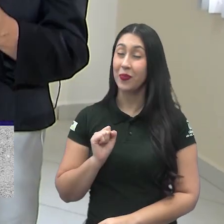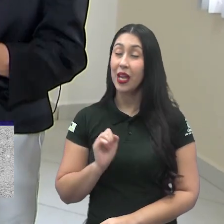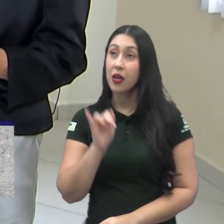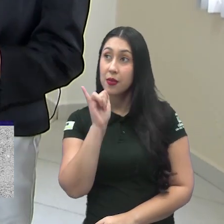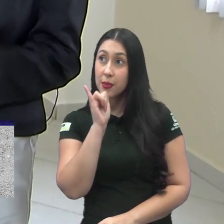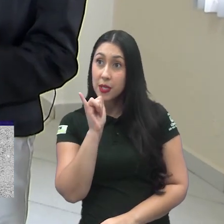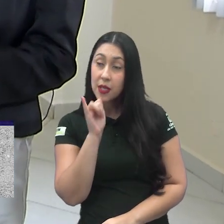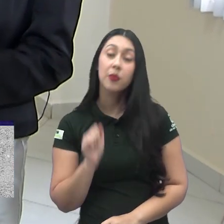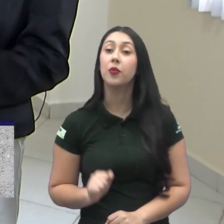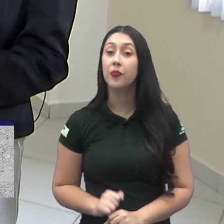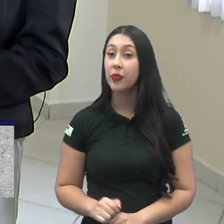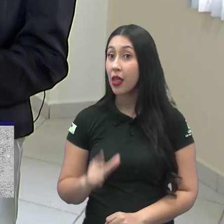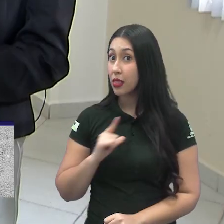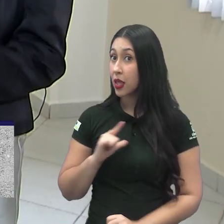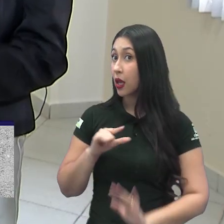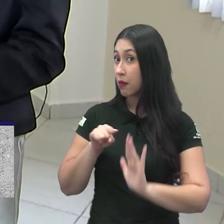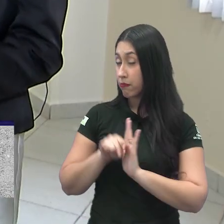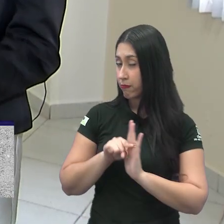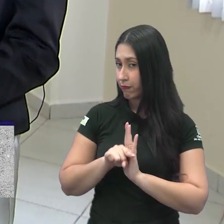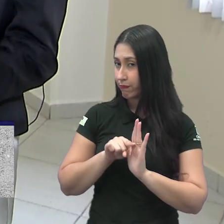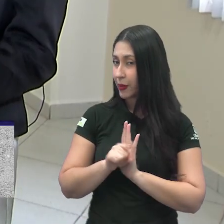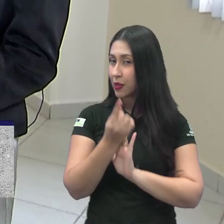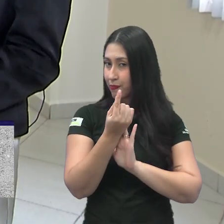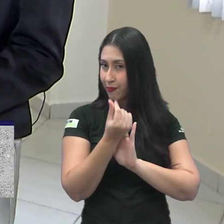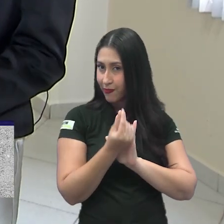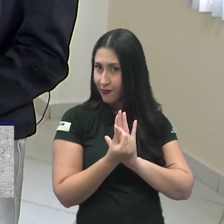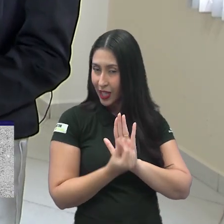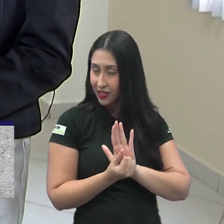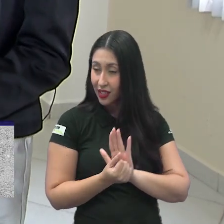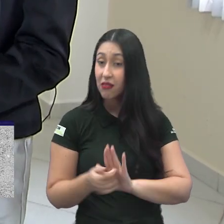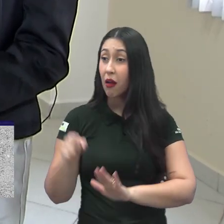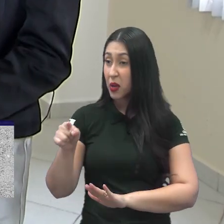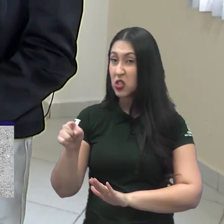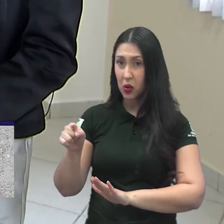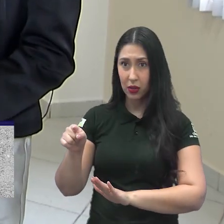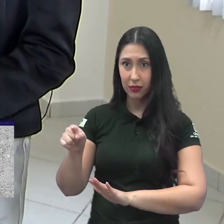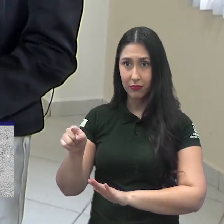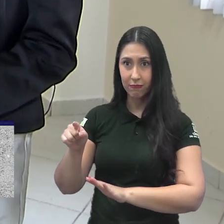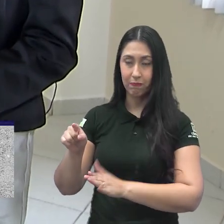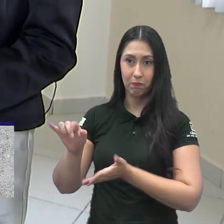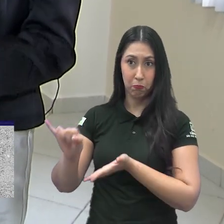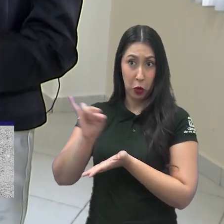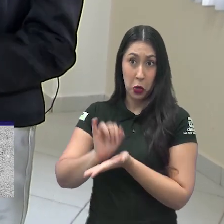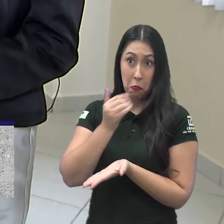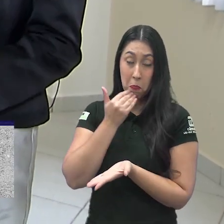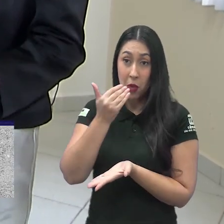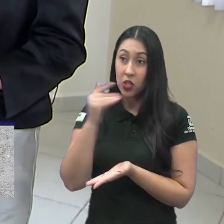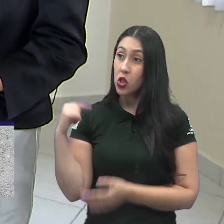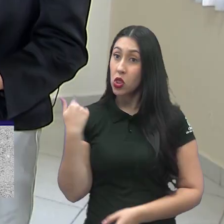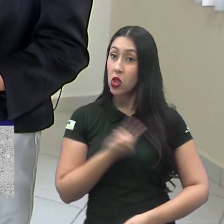exemplo, tem a cotação, né, que o importador solicita para a gente.